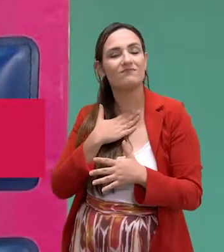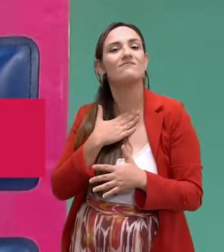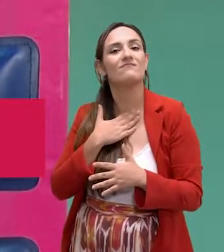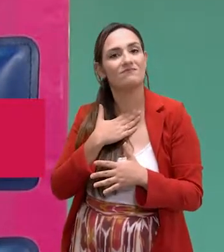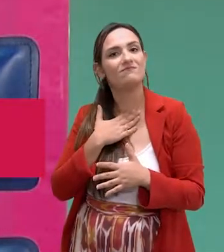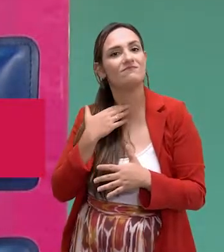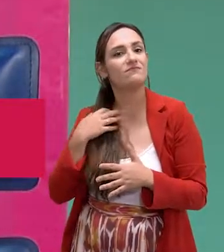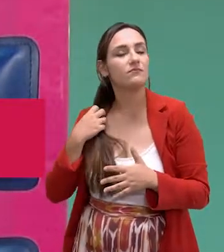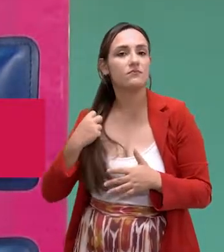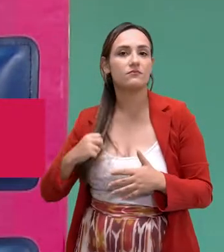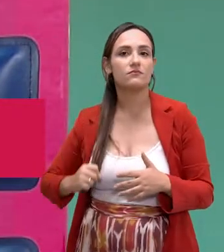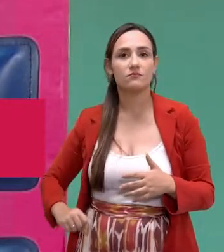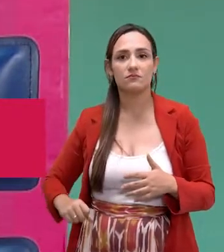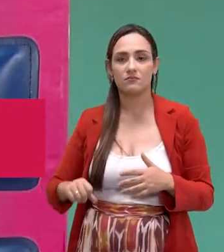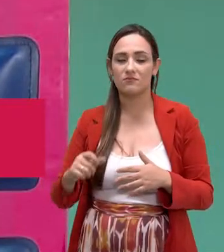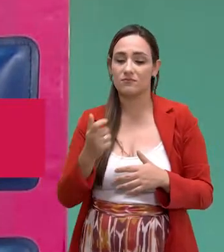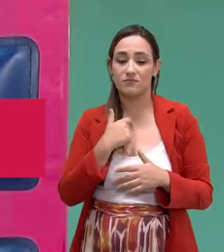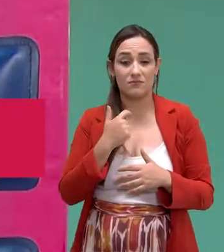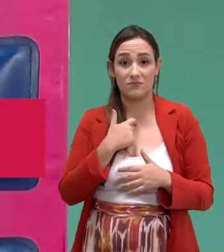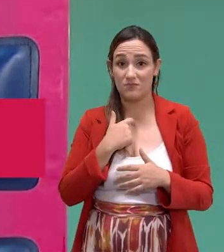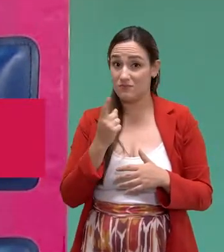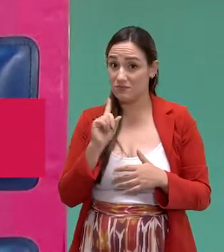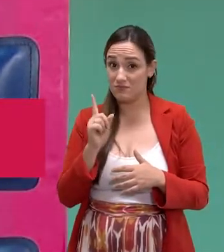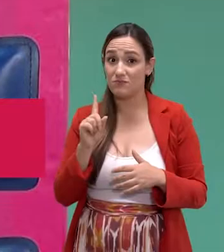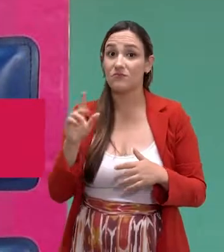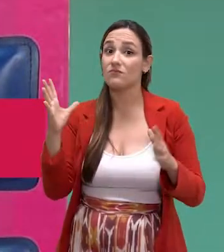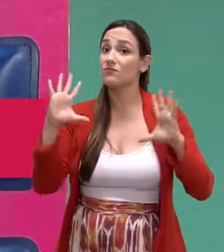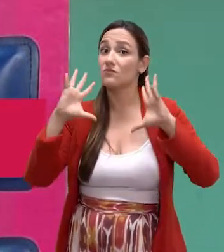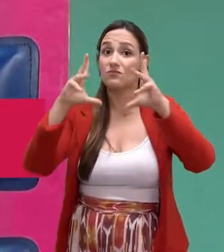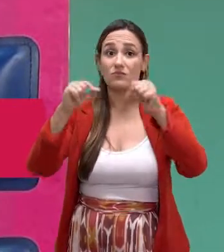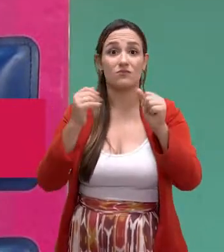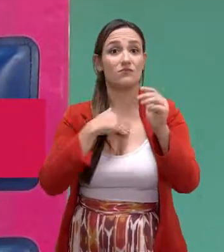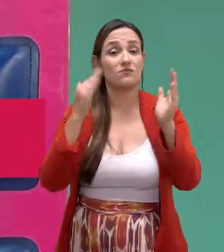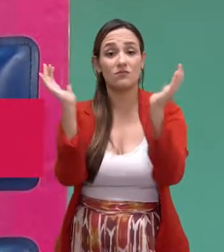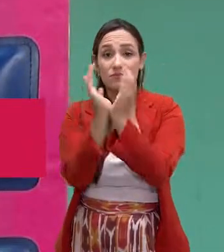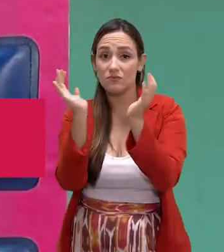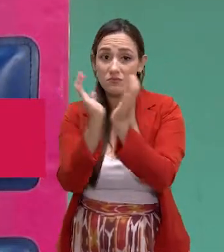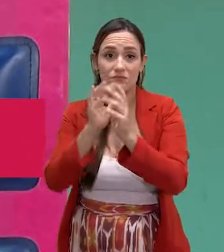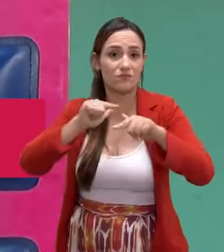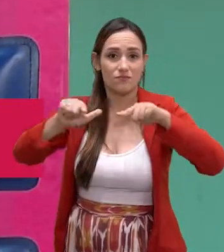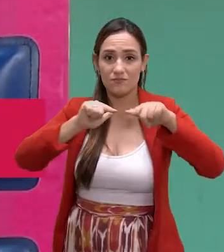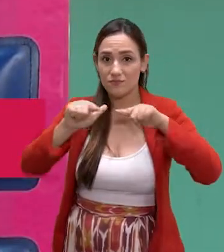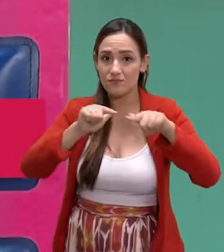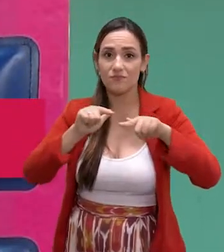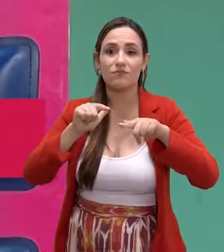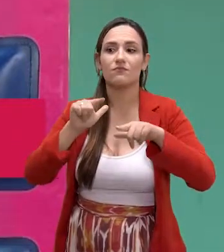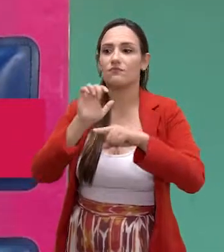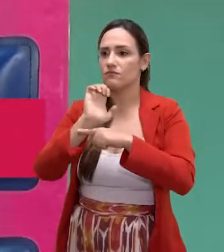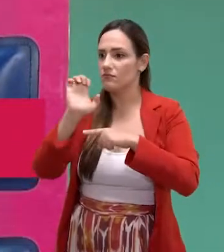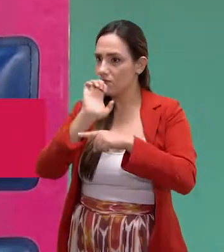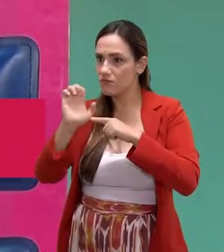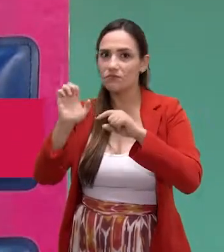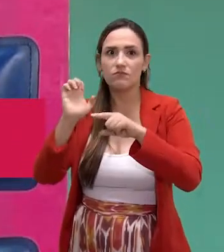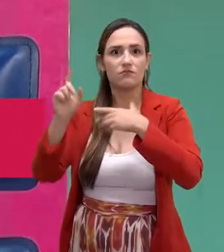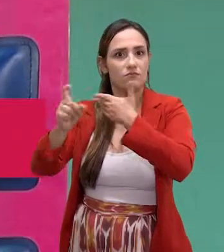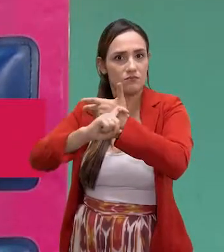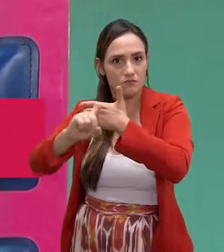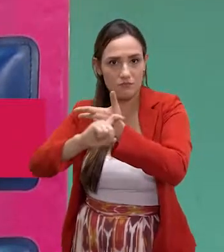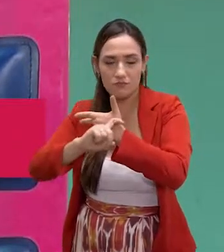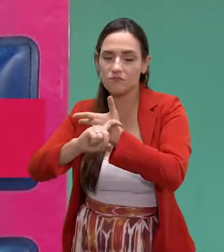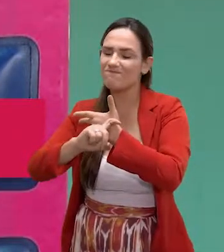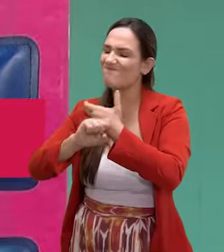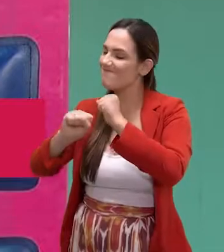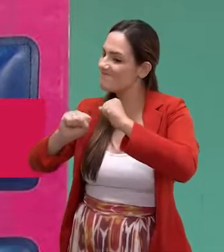reconhecimento, não recebo só meu, mas da minha equipe toda, do Estado, né, da equipe do Executivo que se debruçou